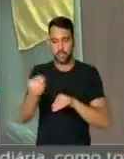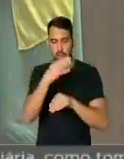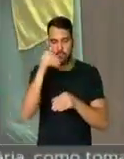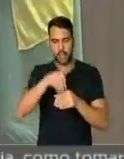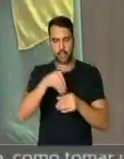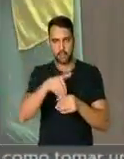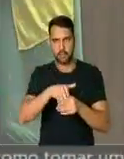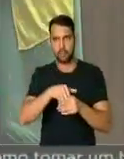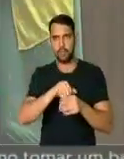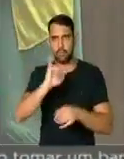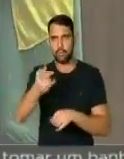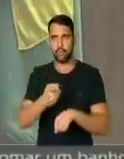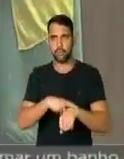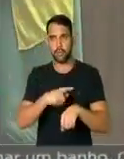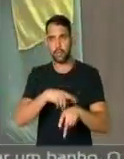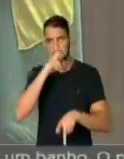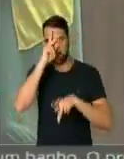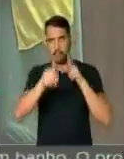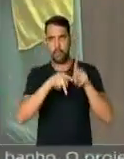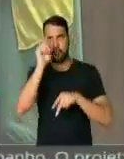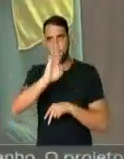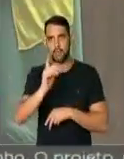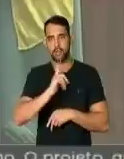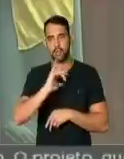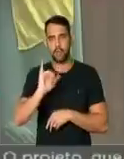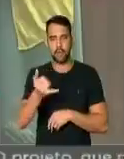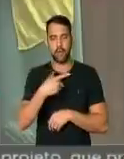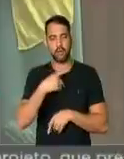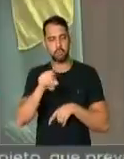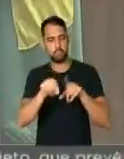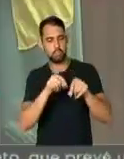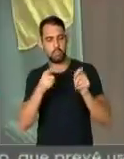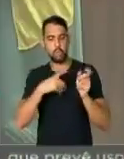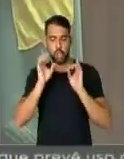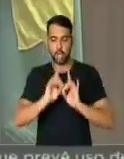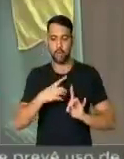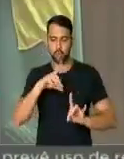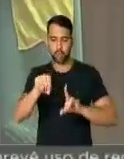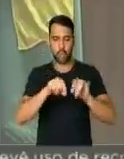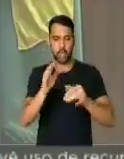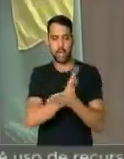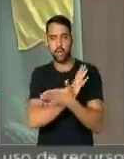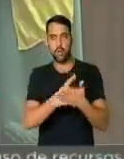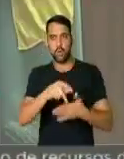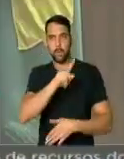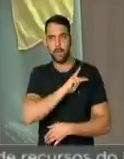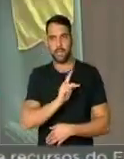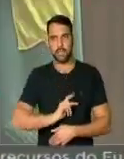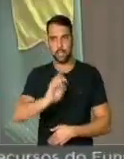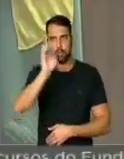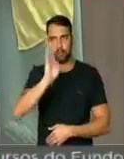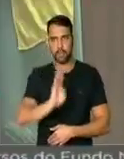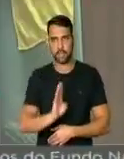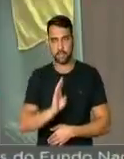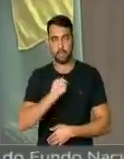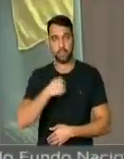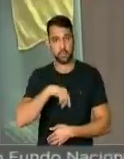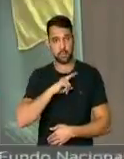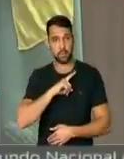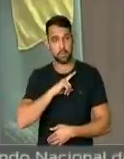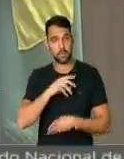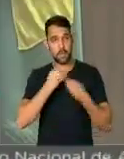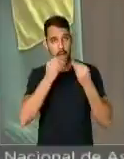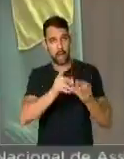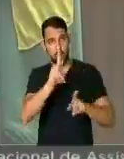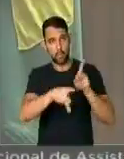novas eleições, oportunizando ao povo brasileiro a escolha do seu presidente da República